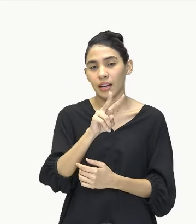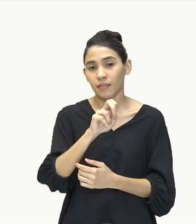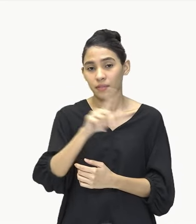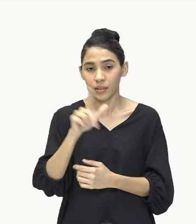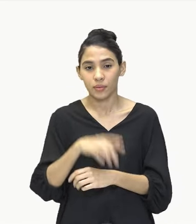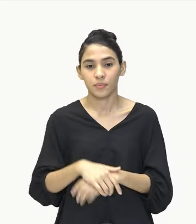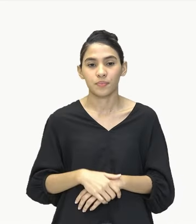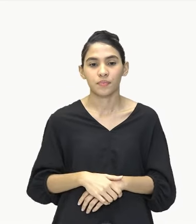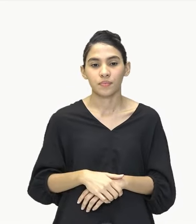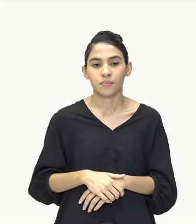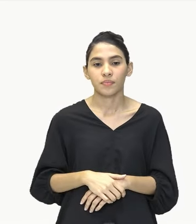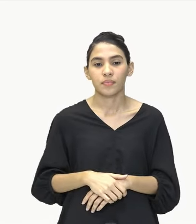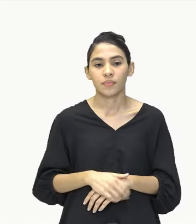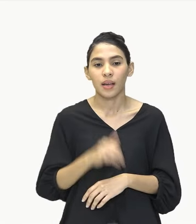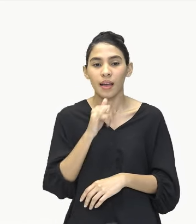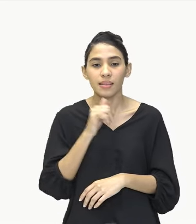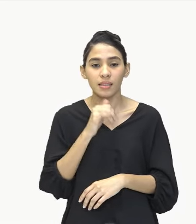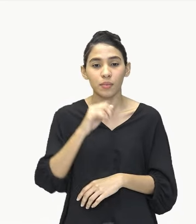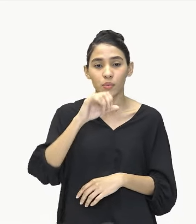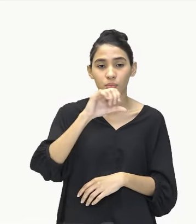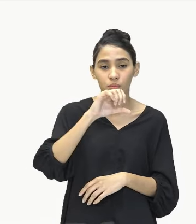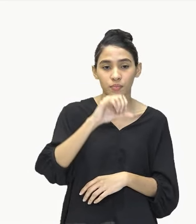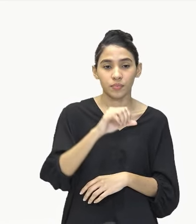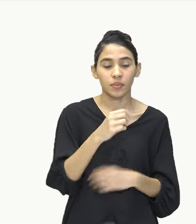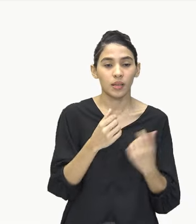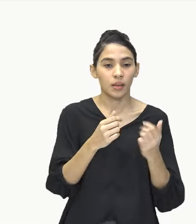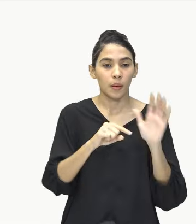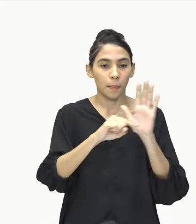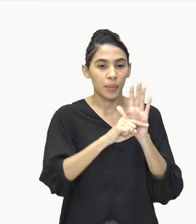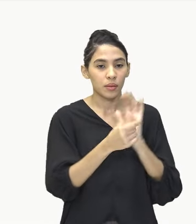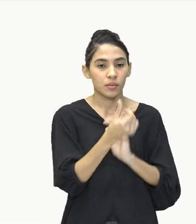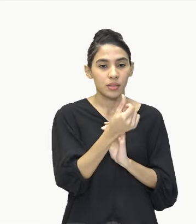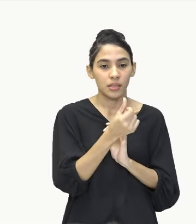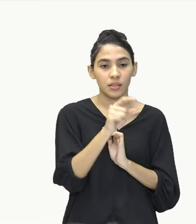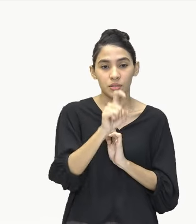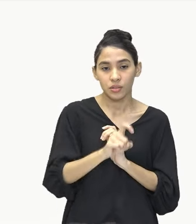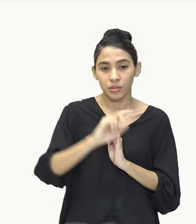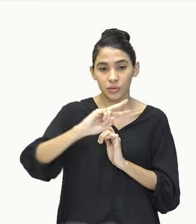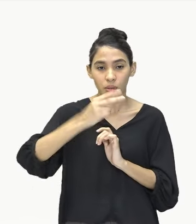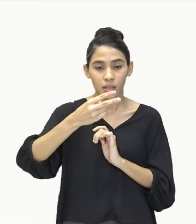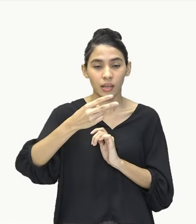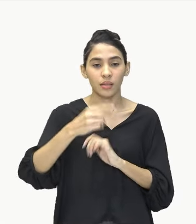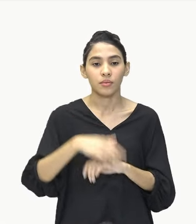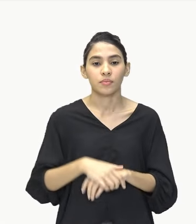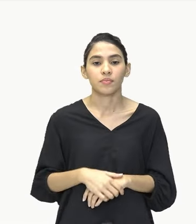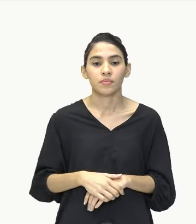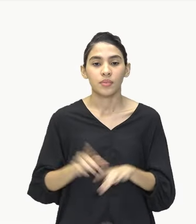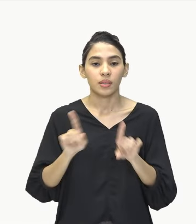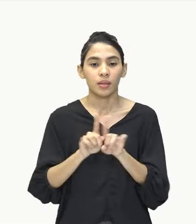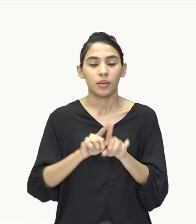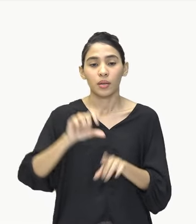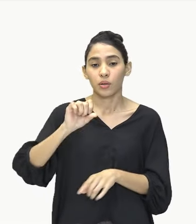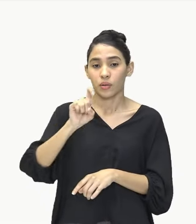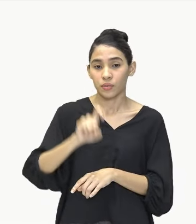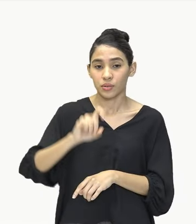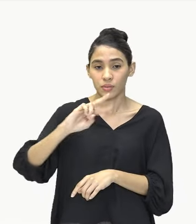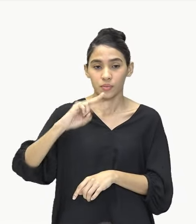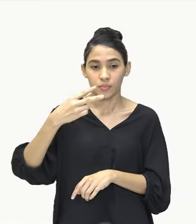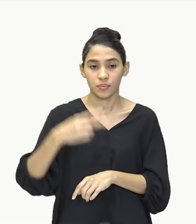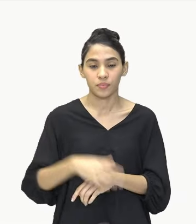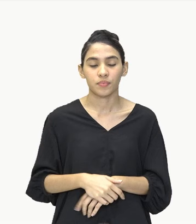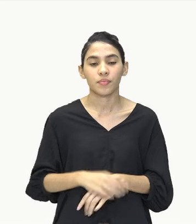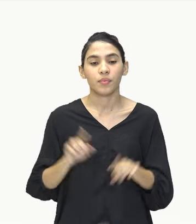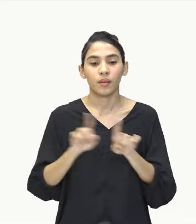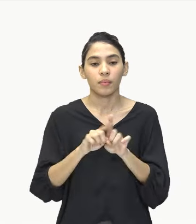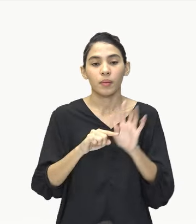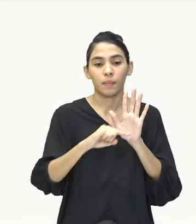9. Então, parente desse aqui vai ser o 9x quadrado e o menos 4x